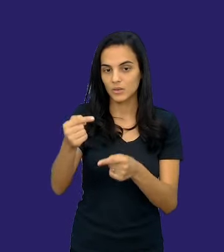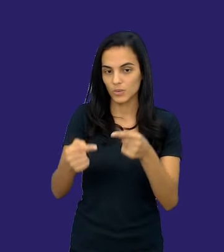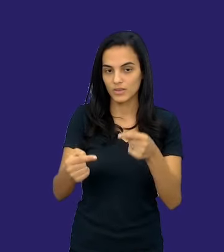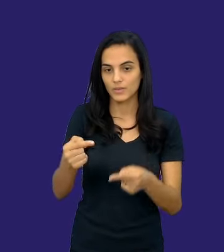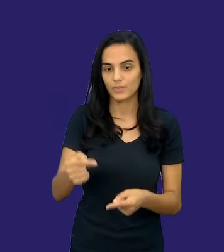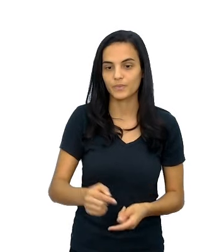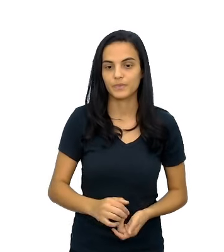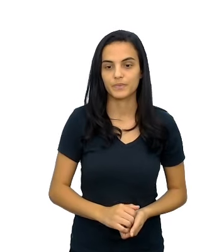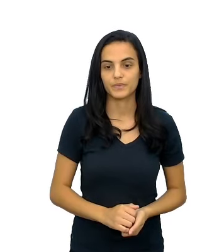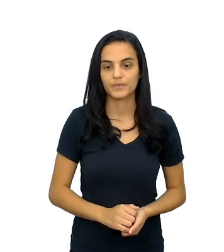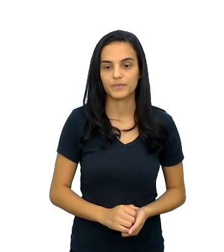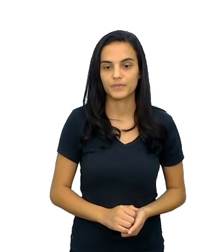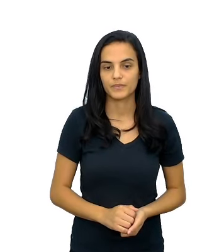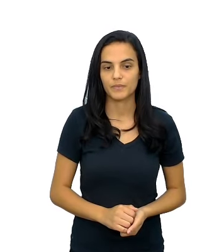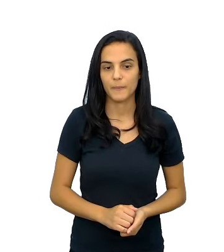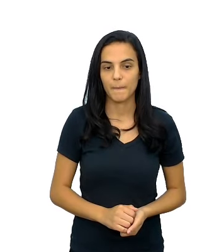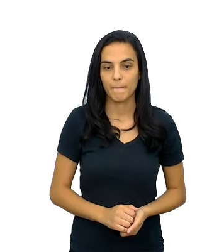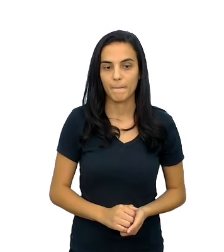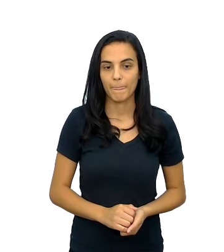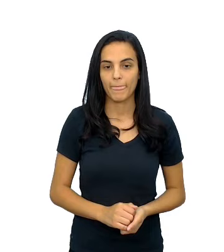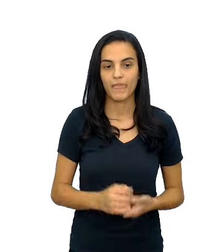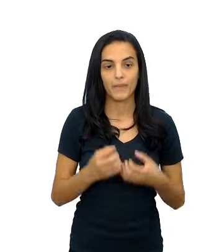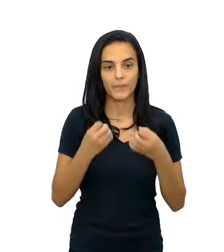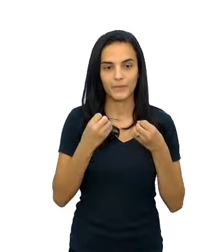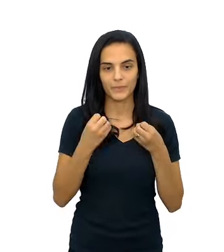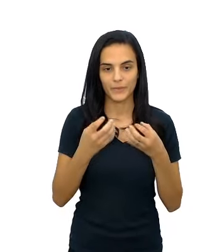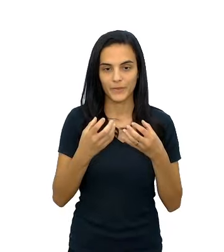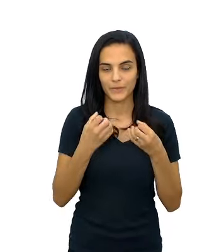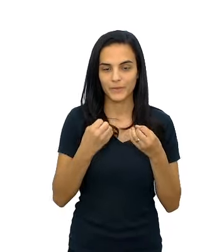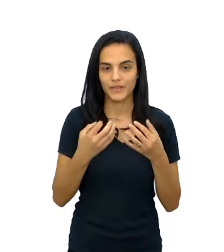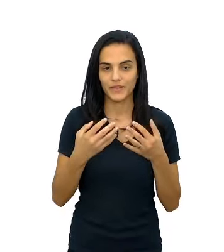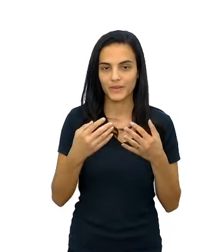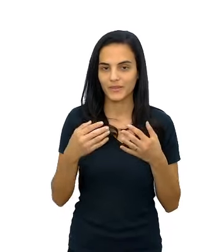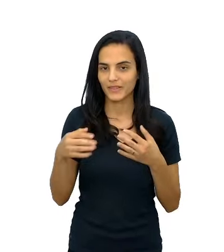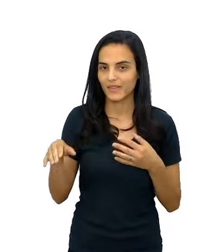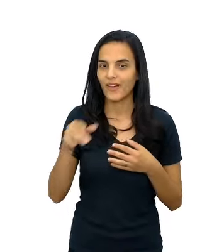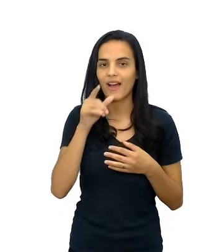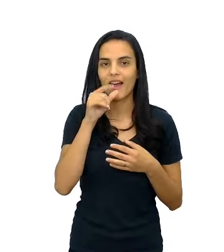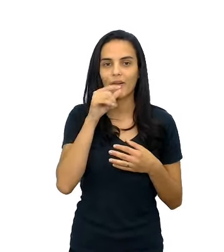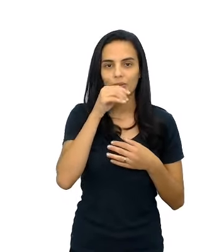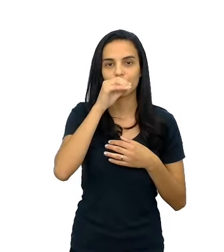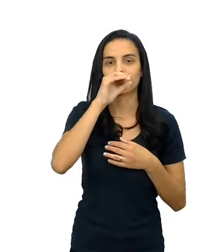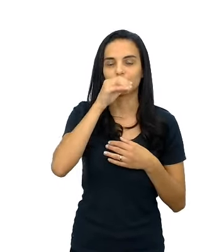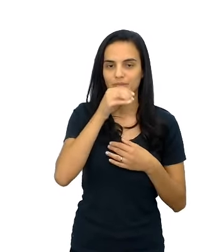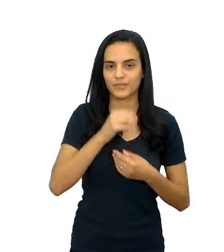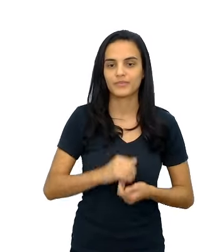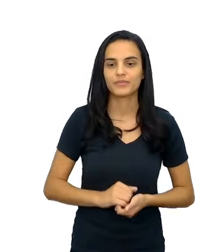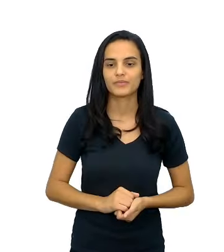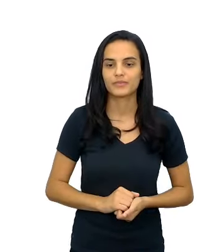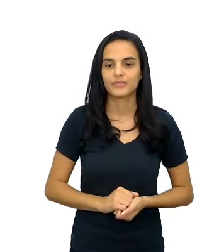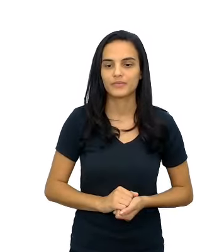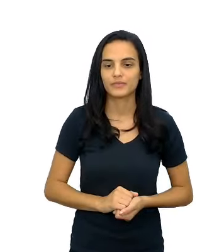bom? Bom, um momentinho, só vou tomar um copinho de água.